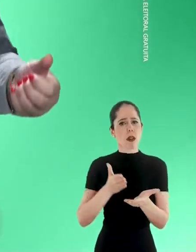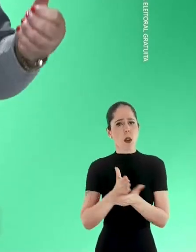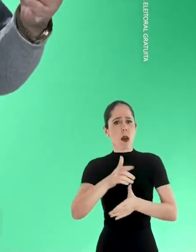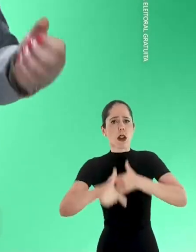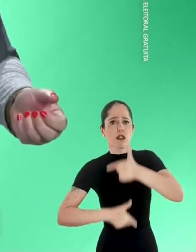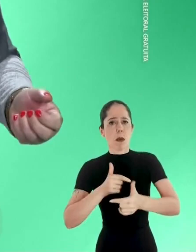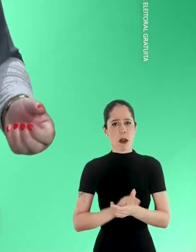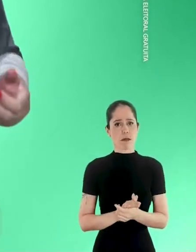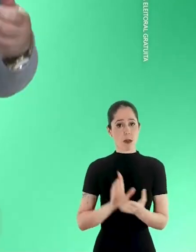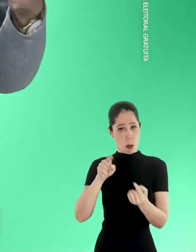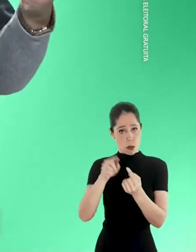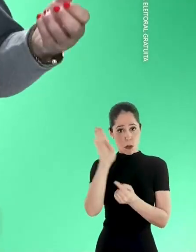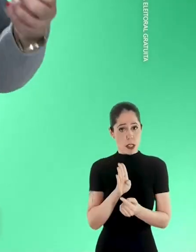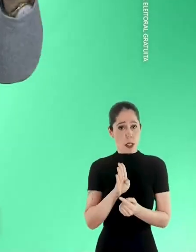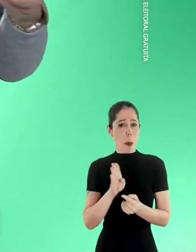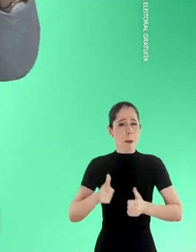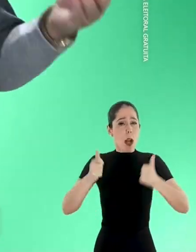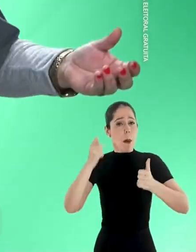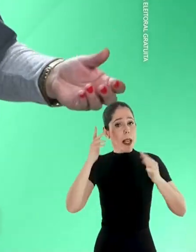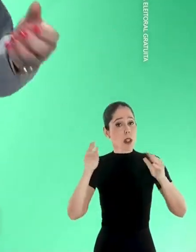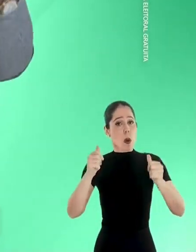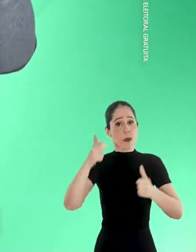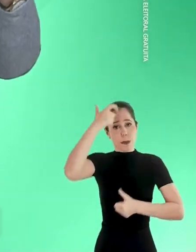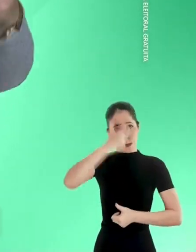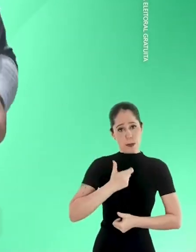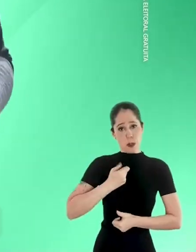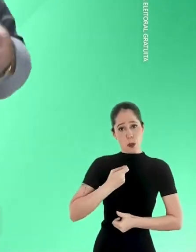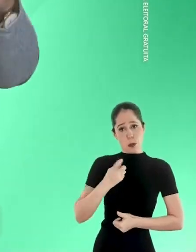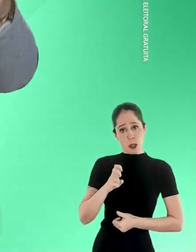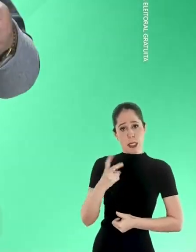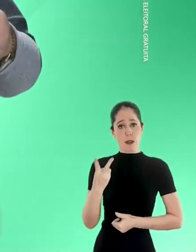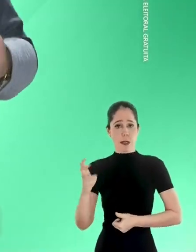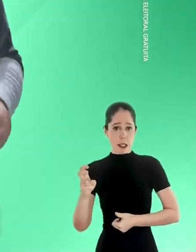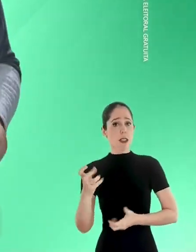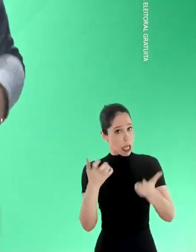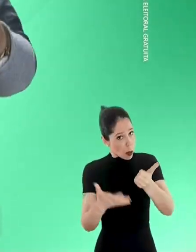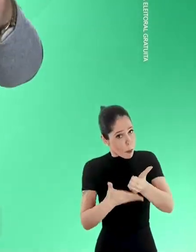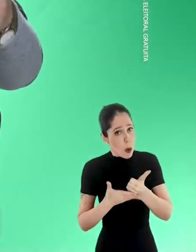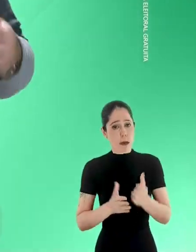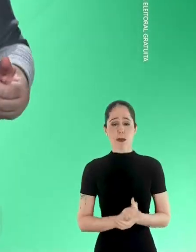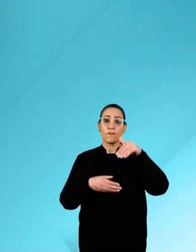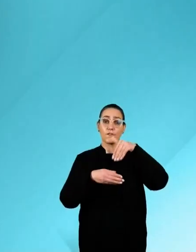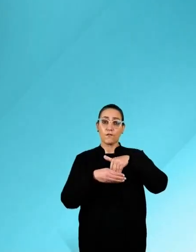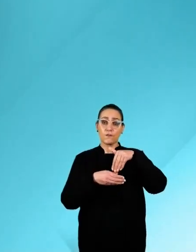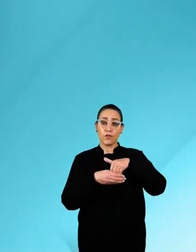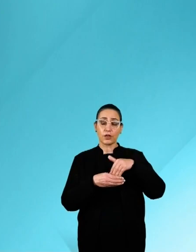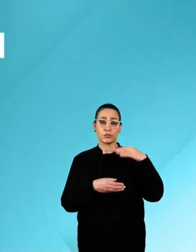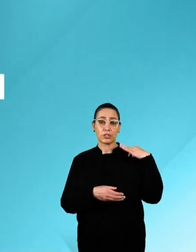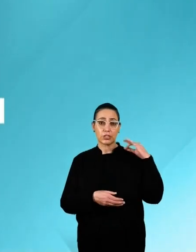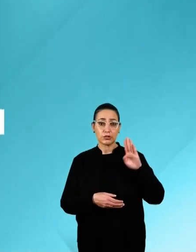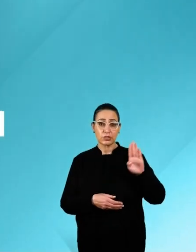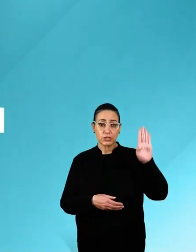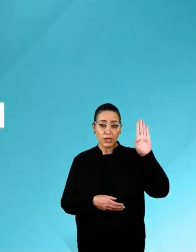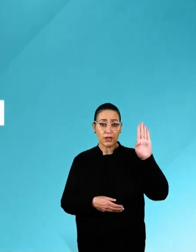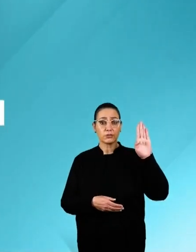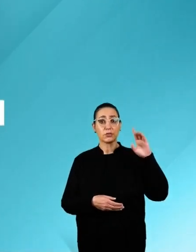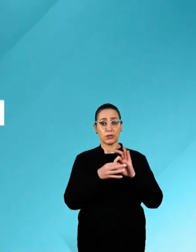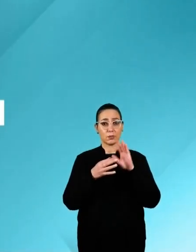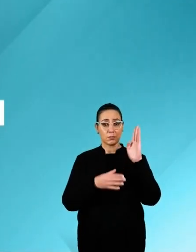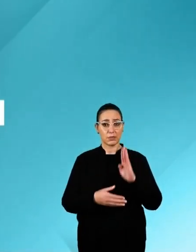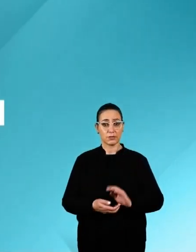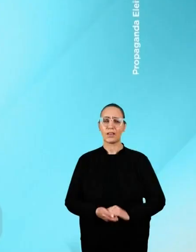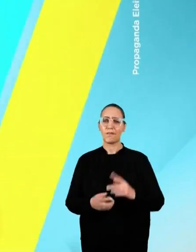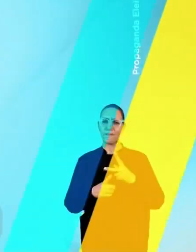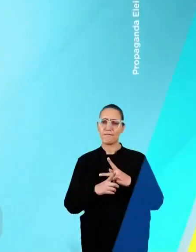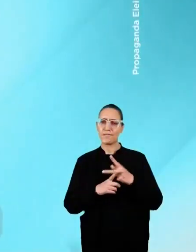Integração, lealdade e trabalho. Por um Brasil melhor para todos, Carmen Ferreira, 1525. Conto com você. Vote nos deputados do